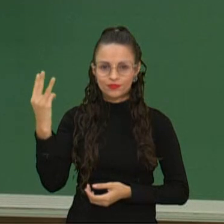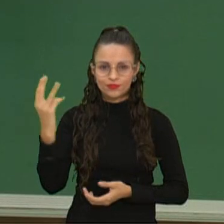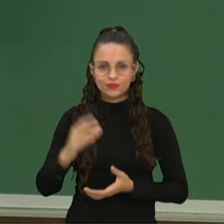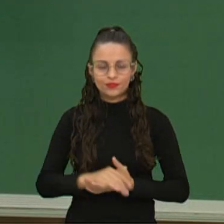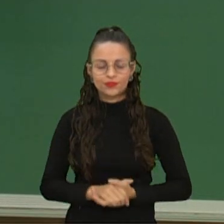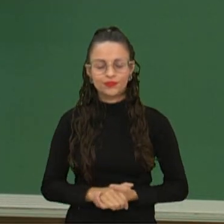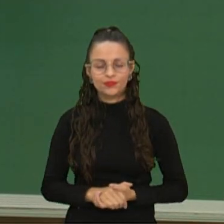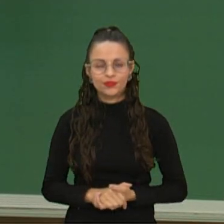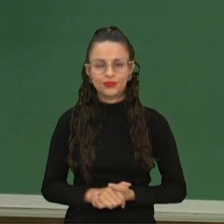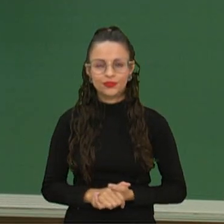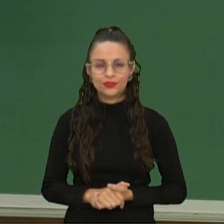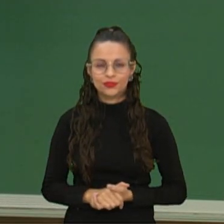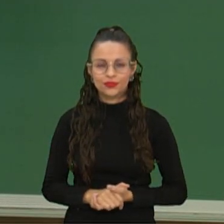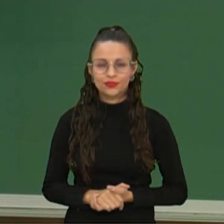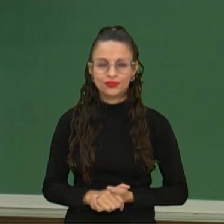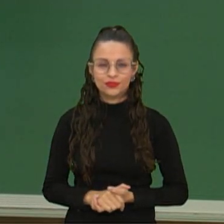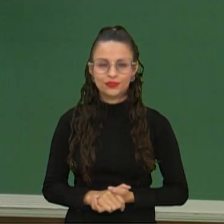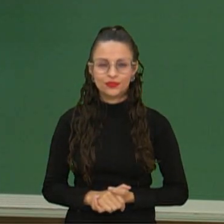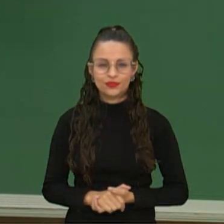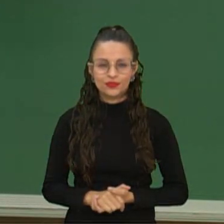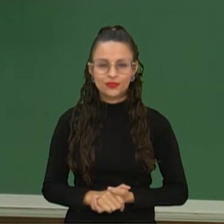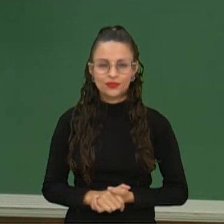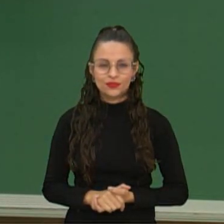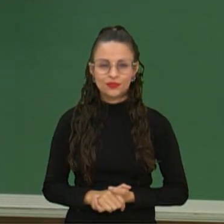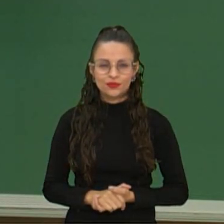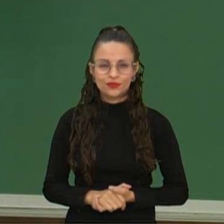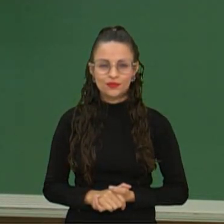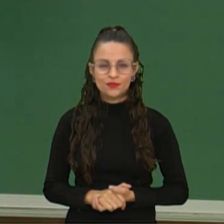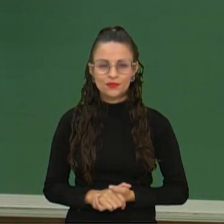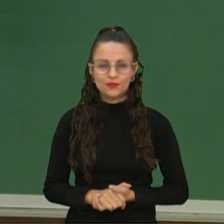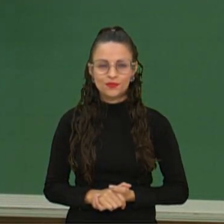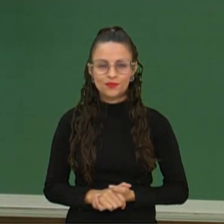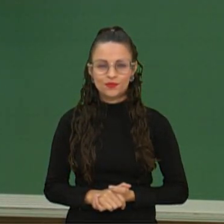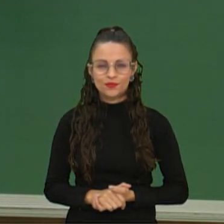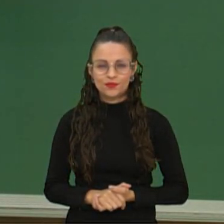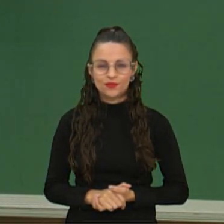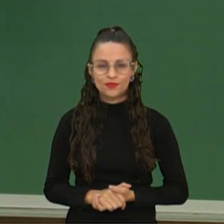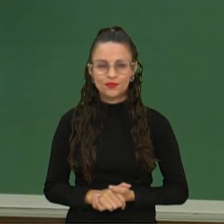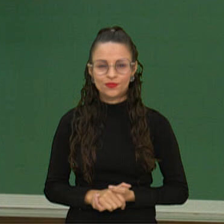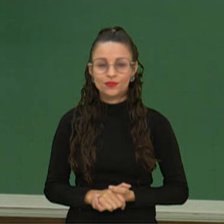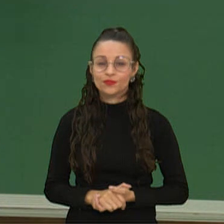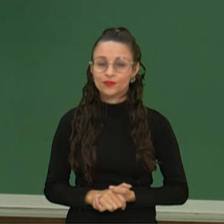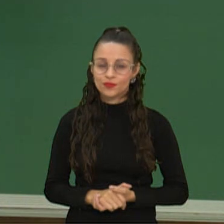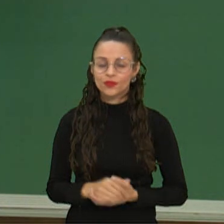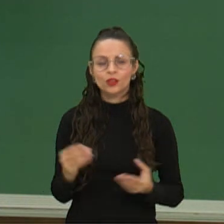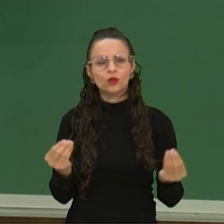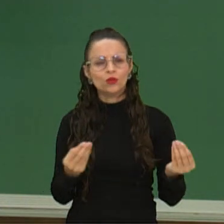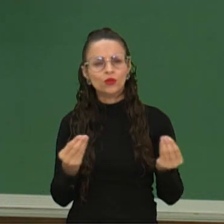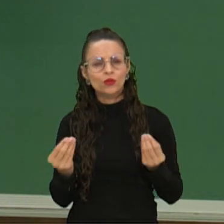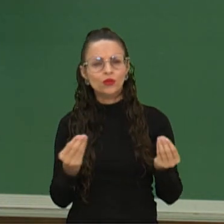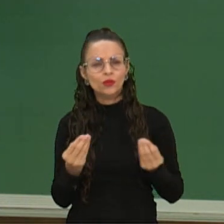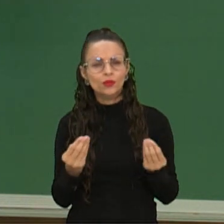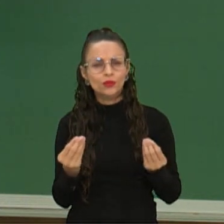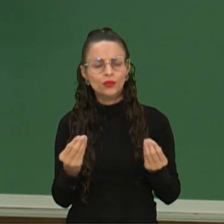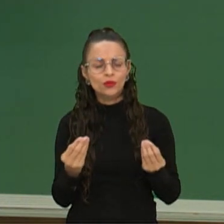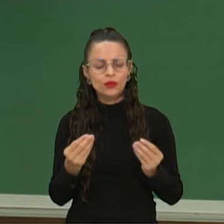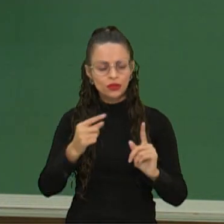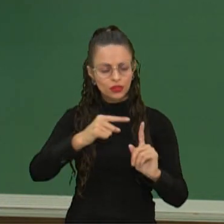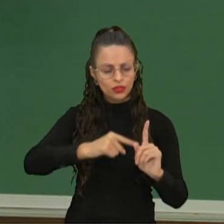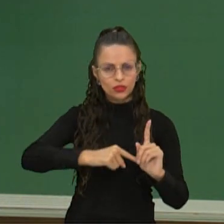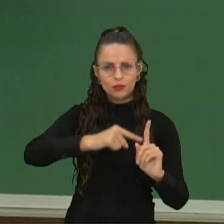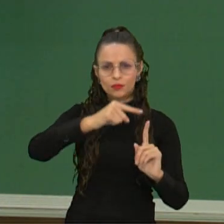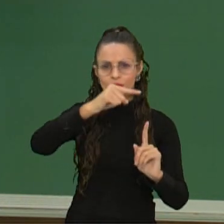How's the high temperatures represented in ads 1 and 3? Como que a